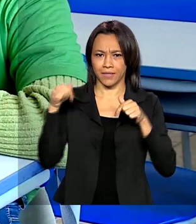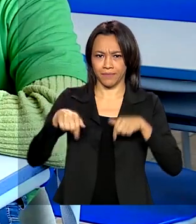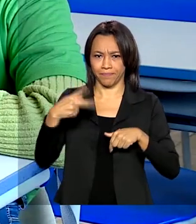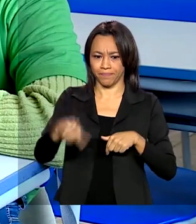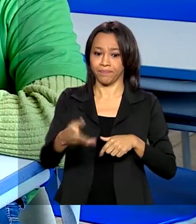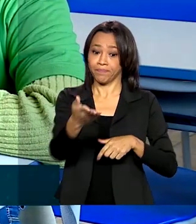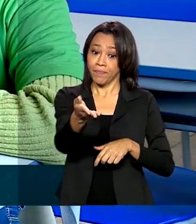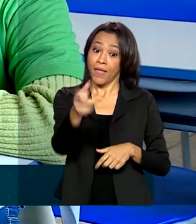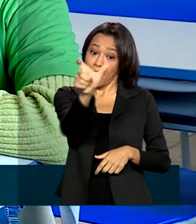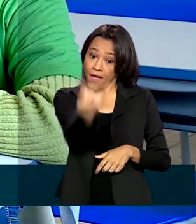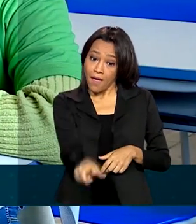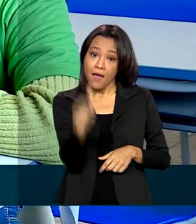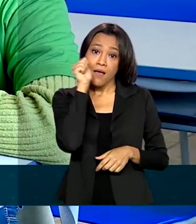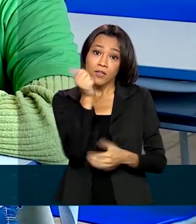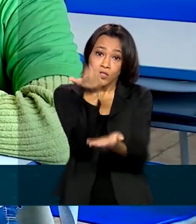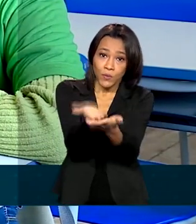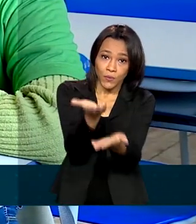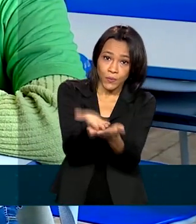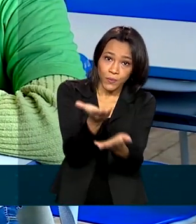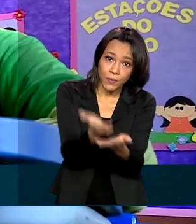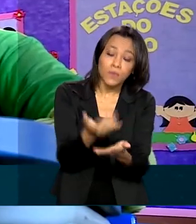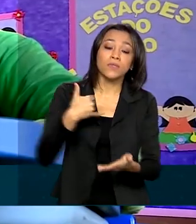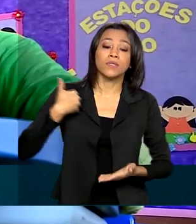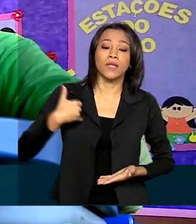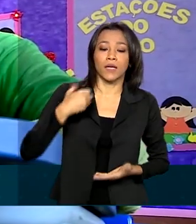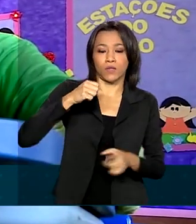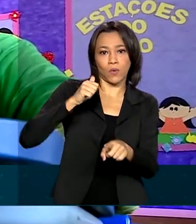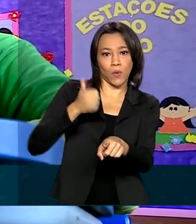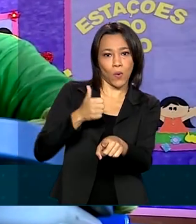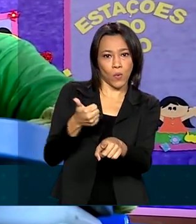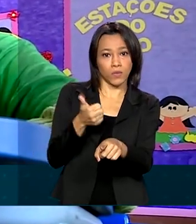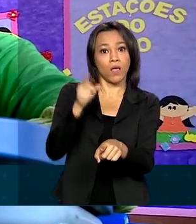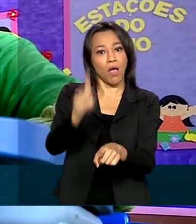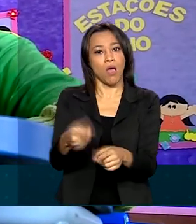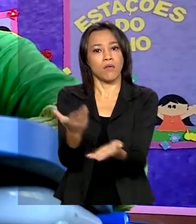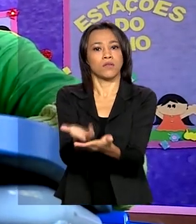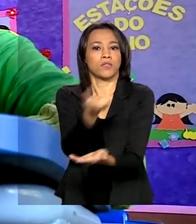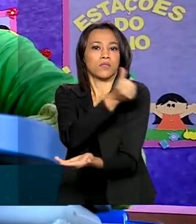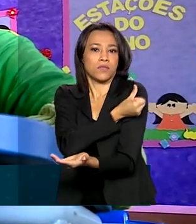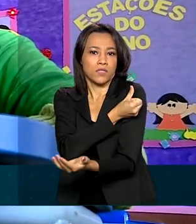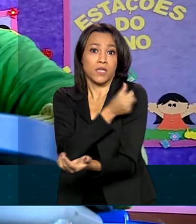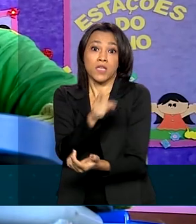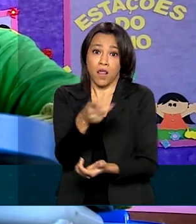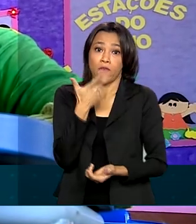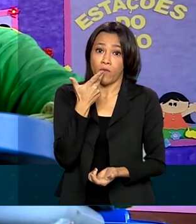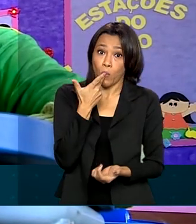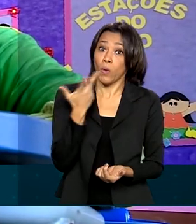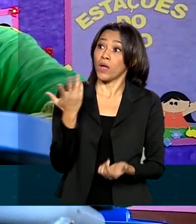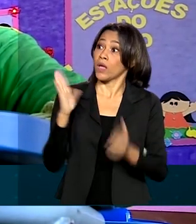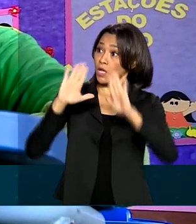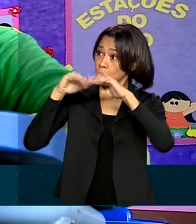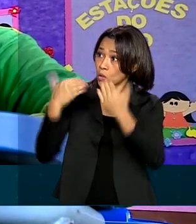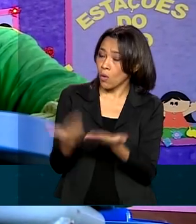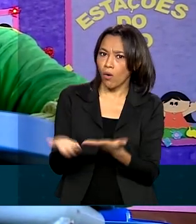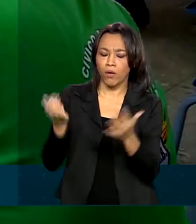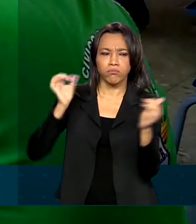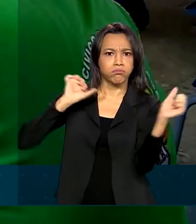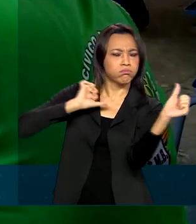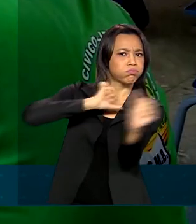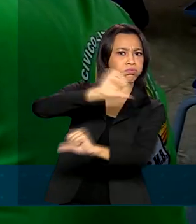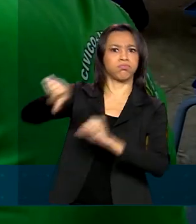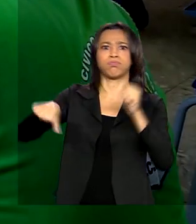Esta estudante da Escola São Pedro tem 11 anos. Ela cursa o sexto ano e diz que a escola passou por uma